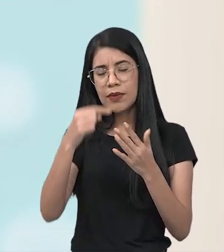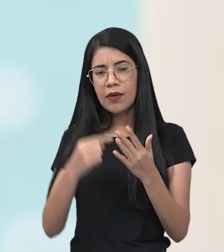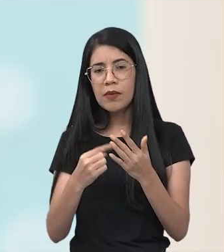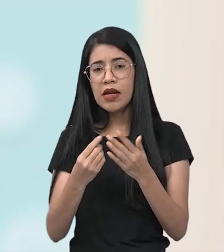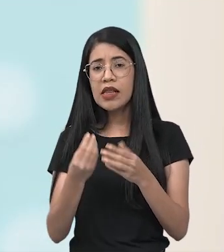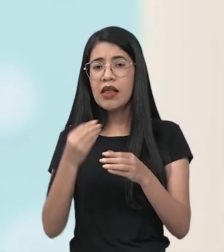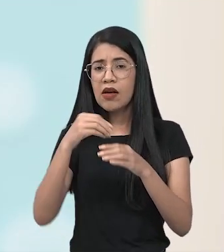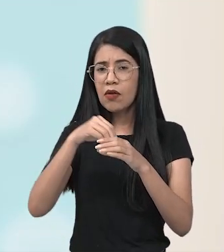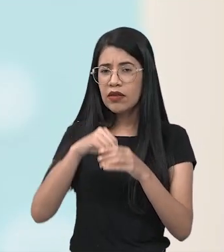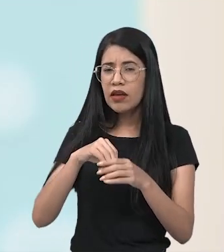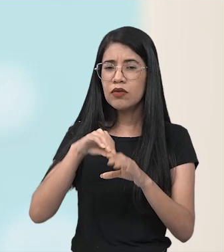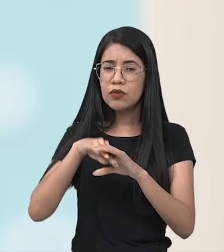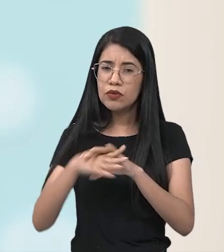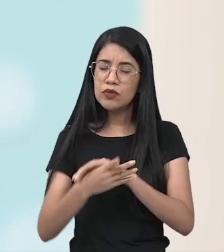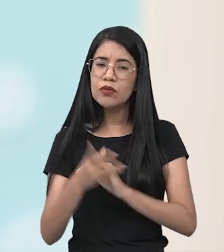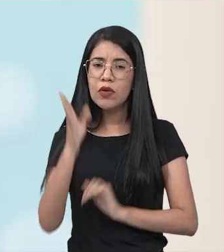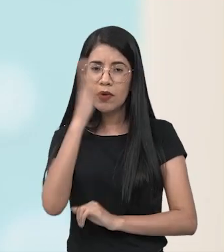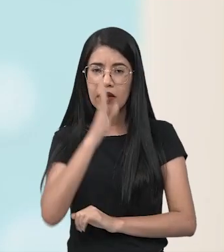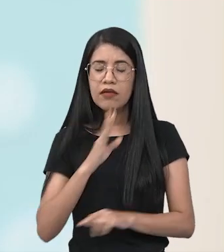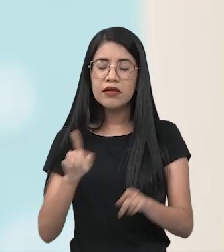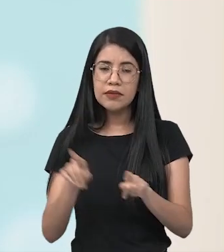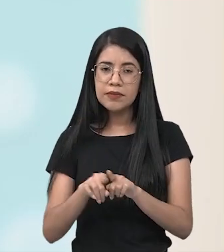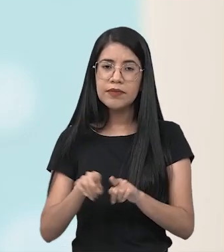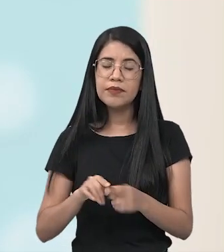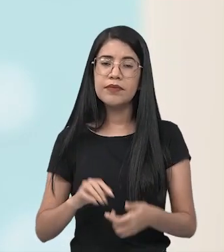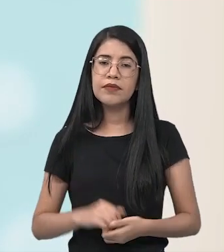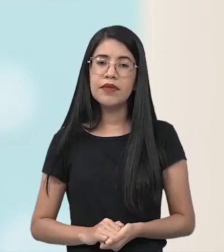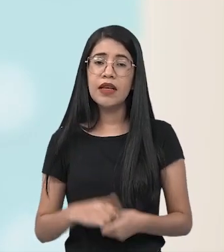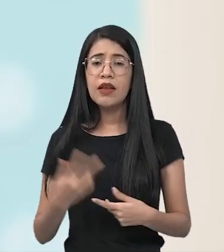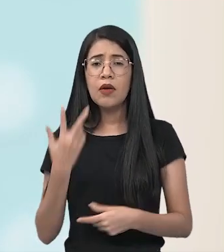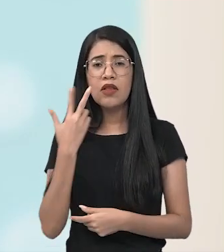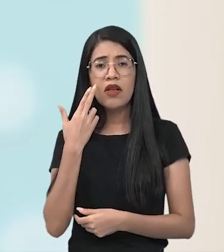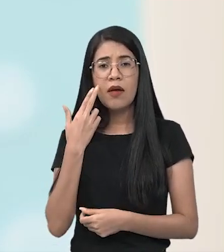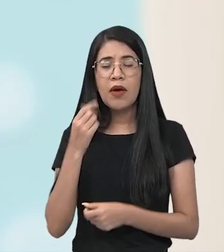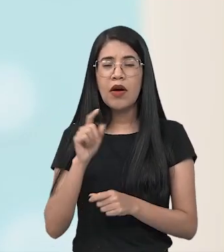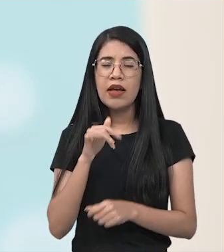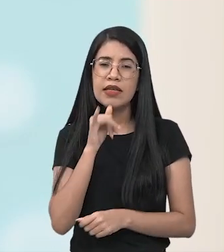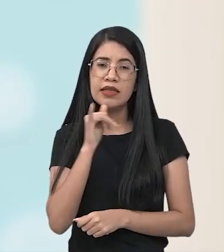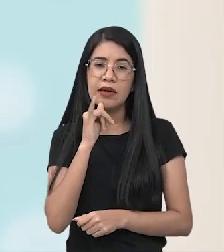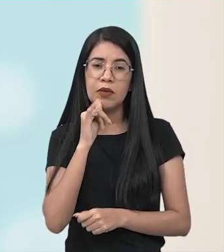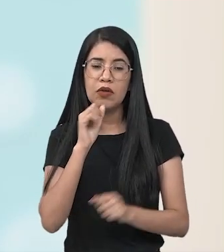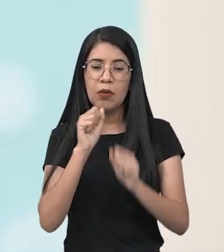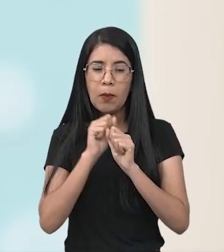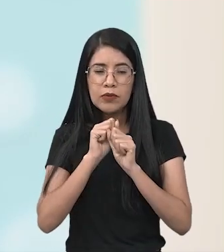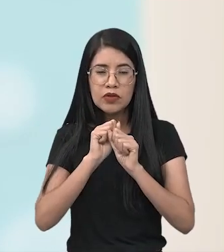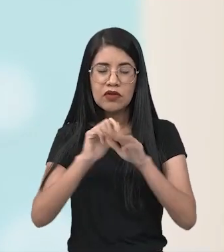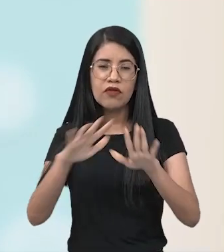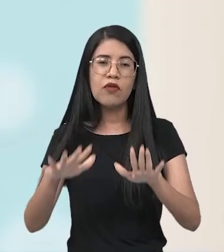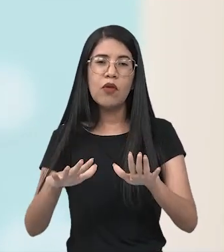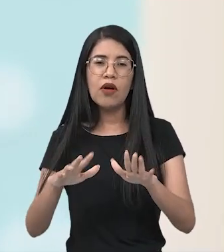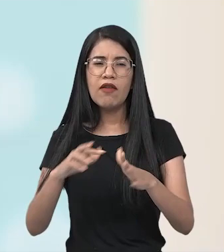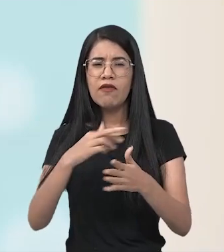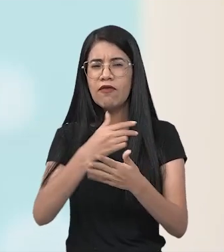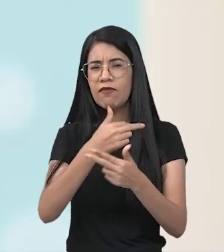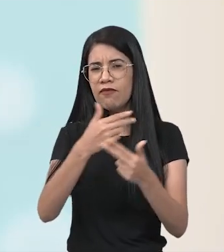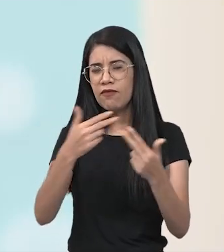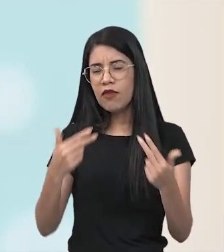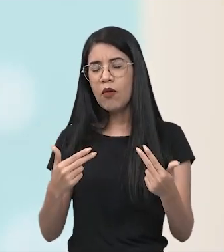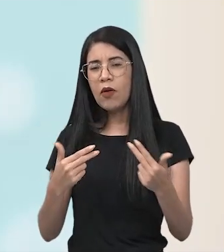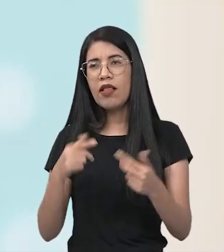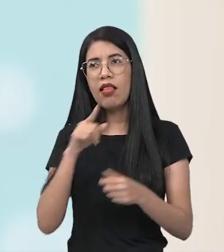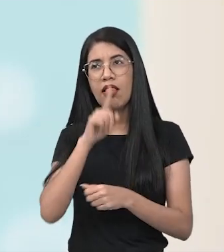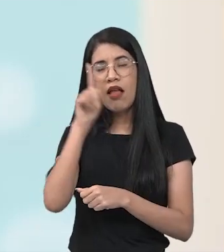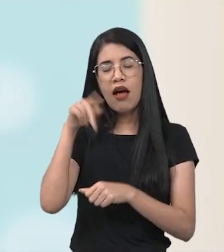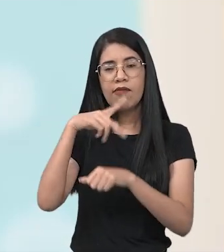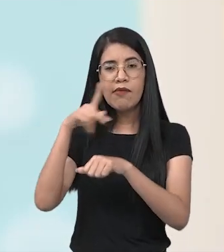enraizados nos nossos costumes. É comum que quando lançam uma tendência lá, rapidamente, por conta das